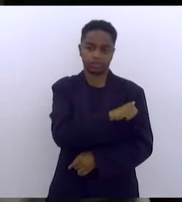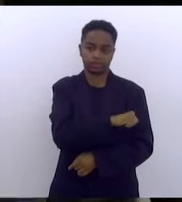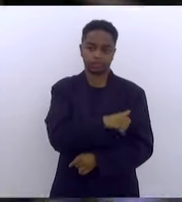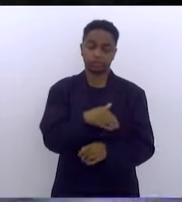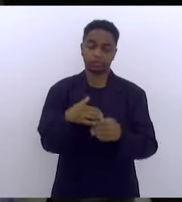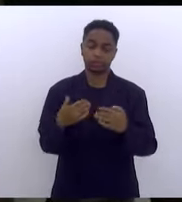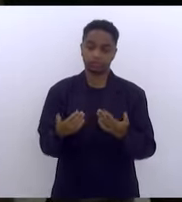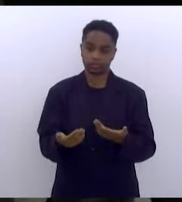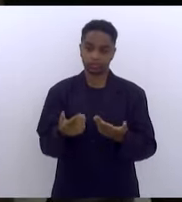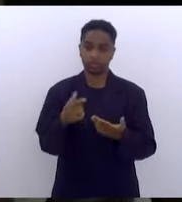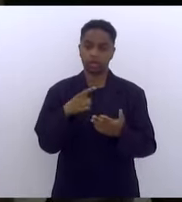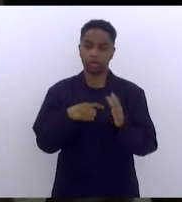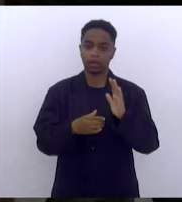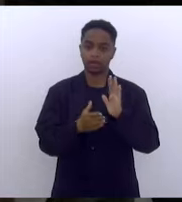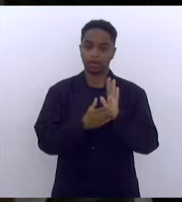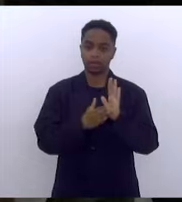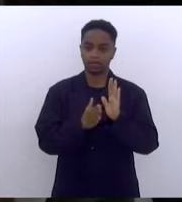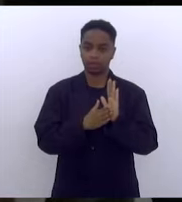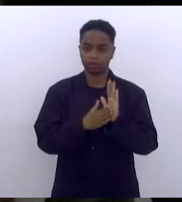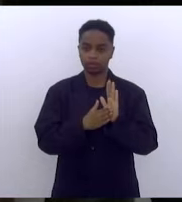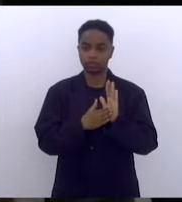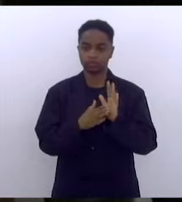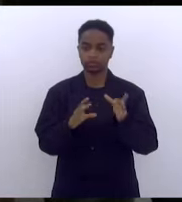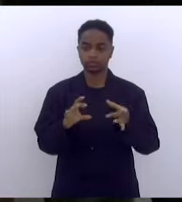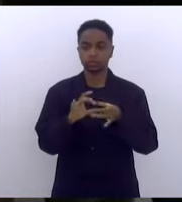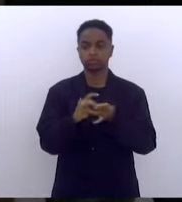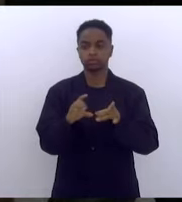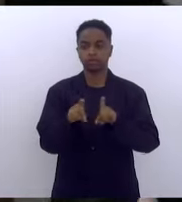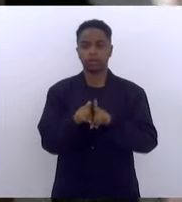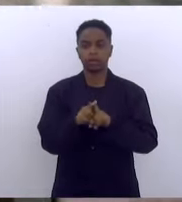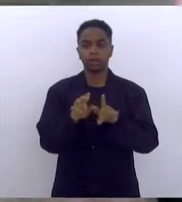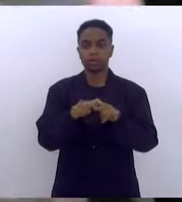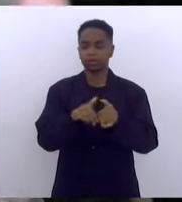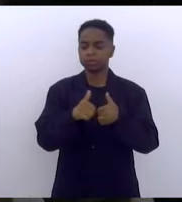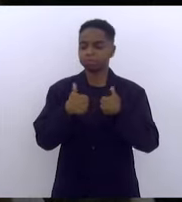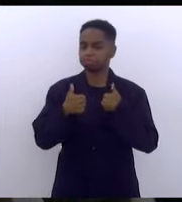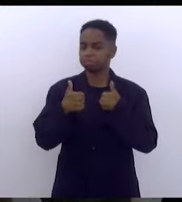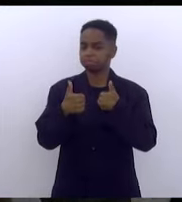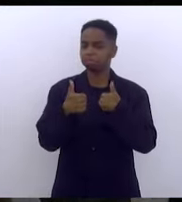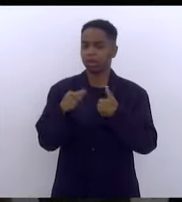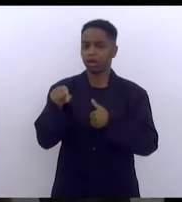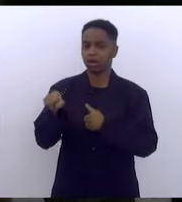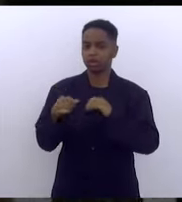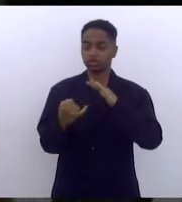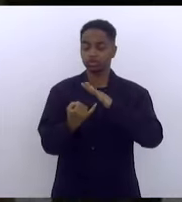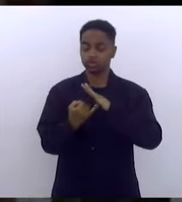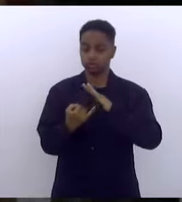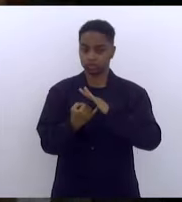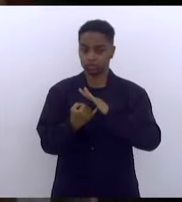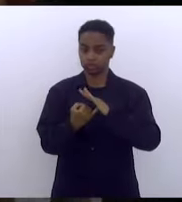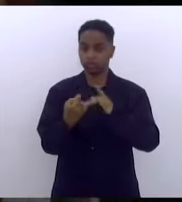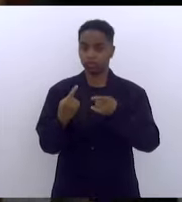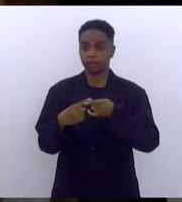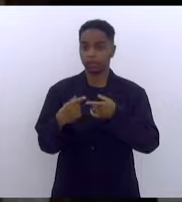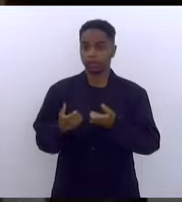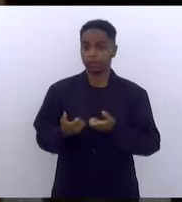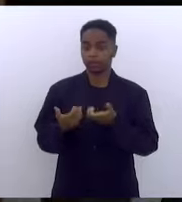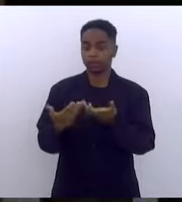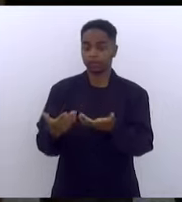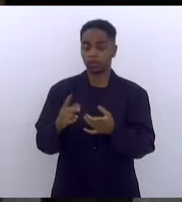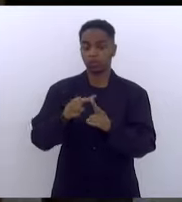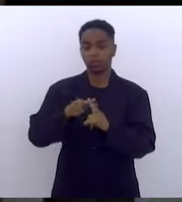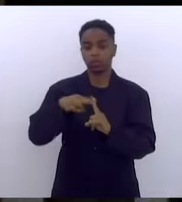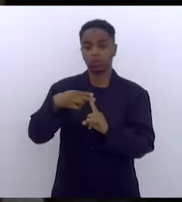É uma proposição, fruto, inclusive, do sucesso obtido por essa instituição em conceder bonificação